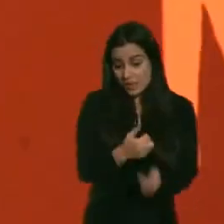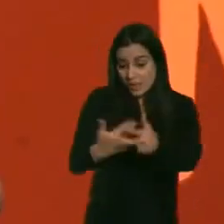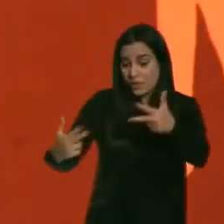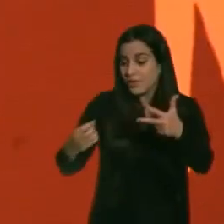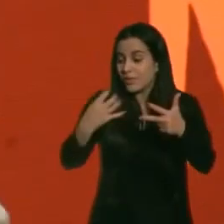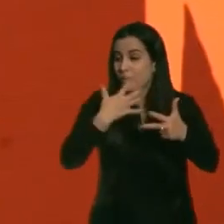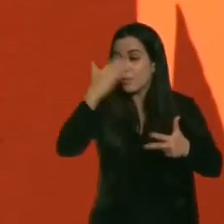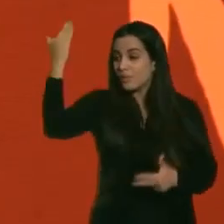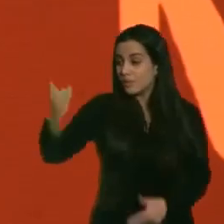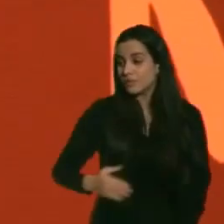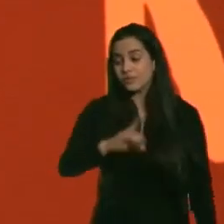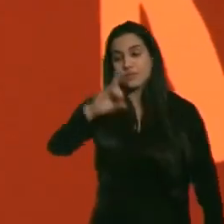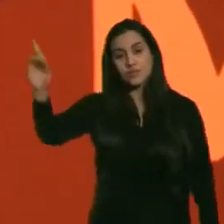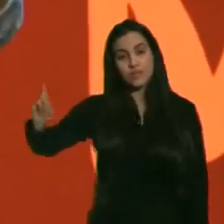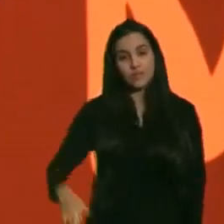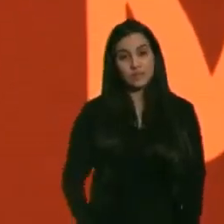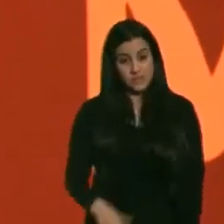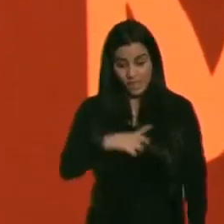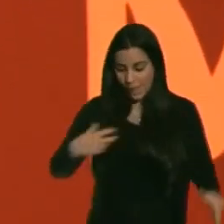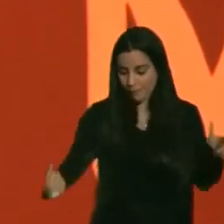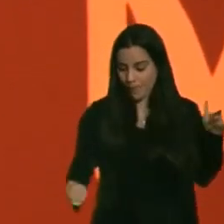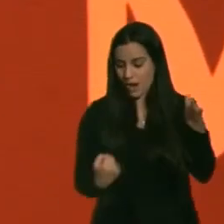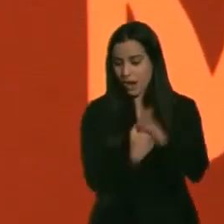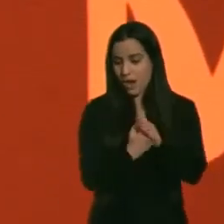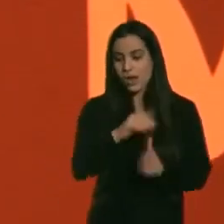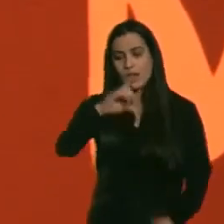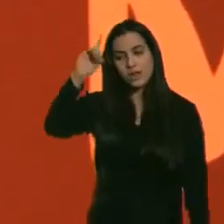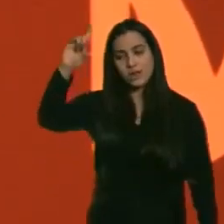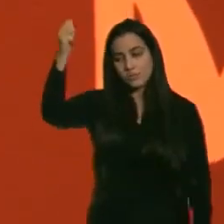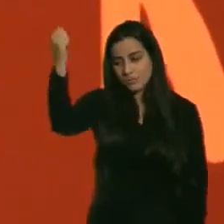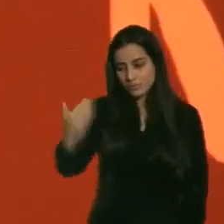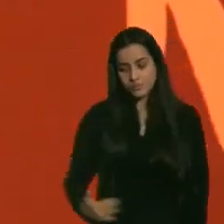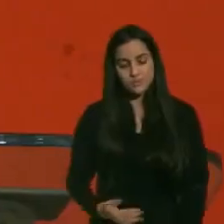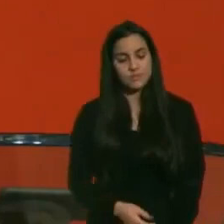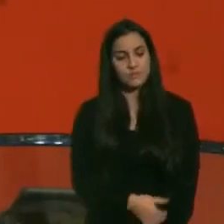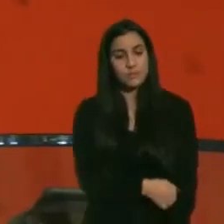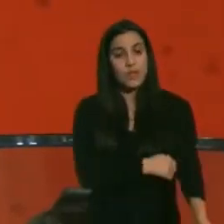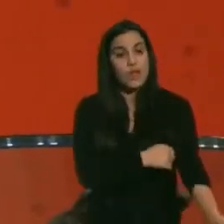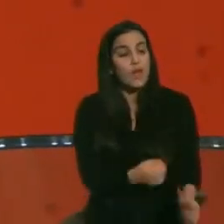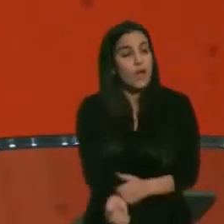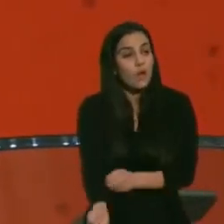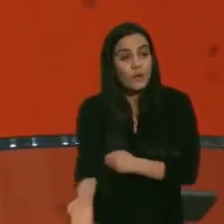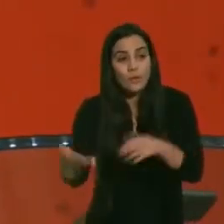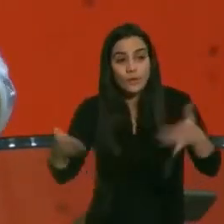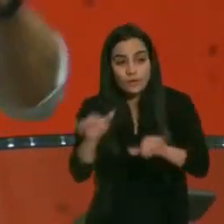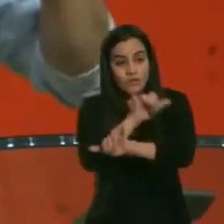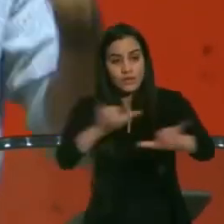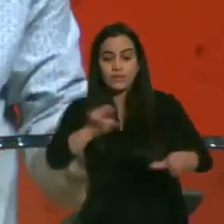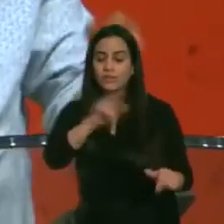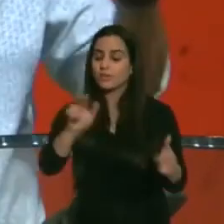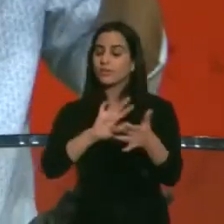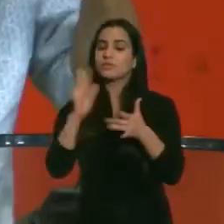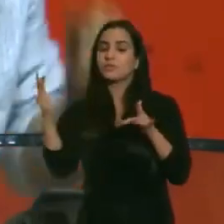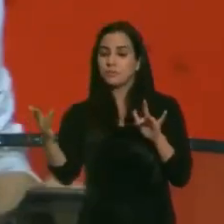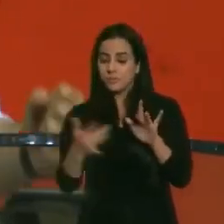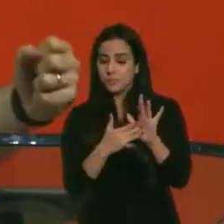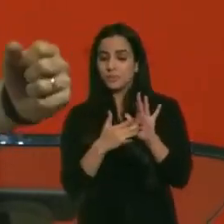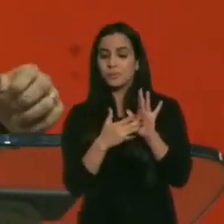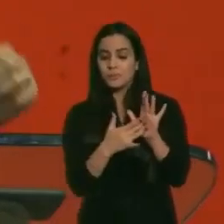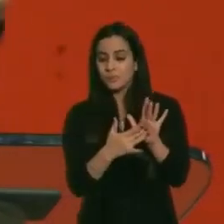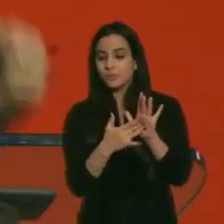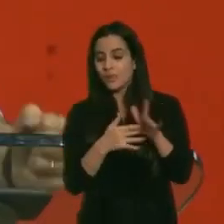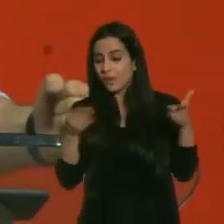boa na presença de Deus, há fartura na presença de Deus. Hoje eu vim te dizer, em nome de